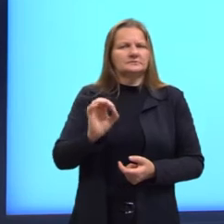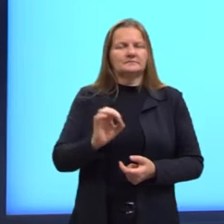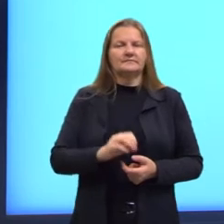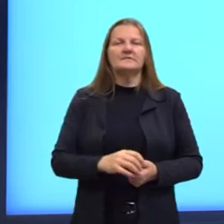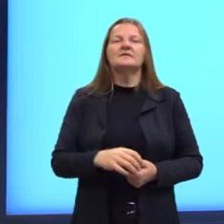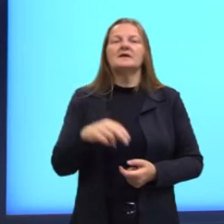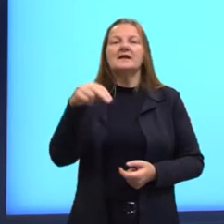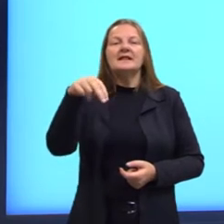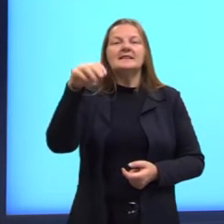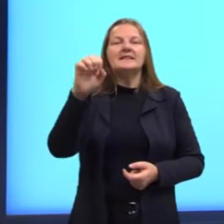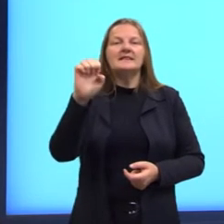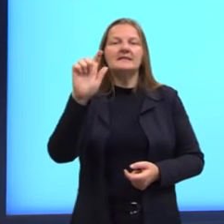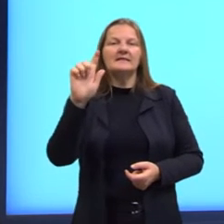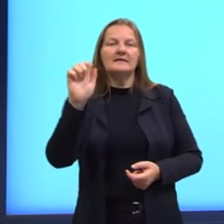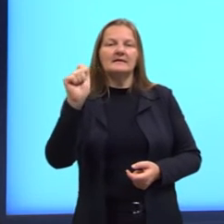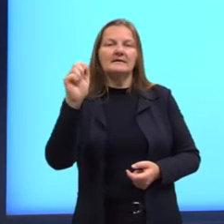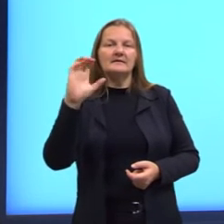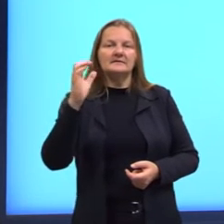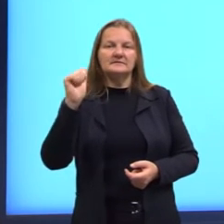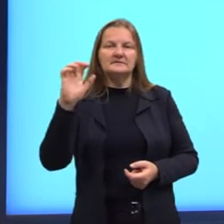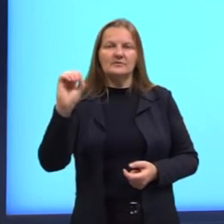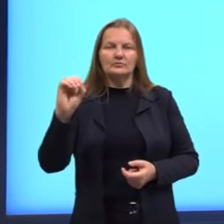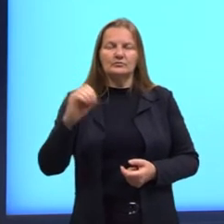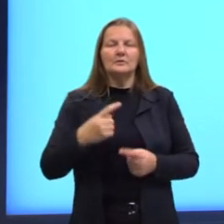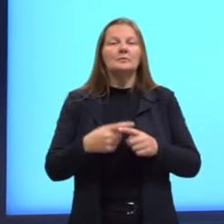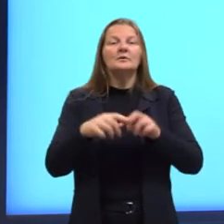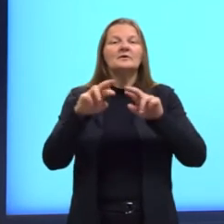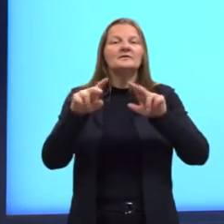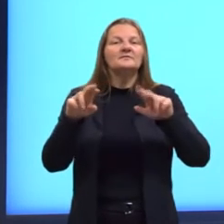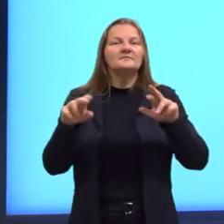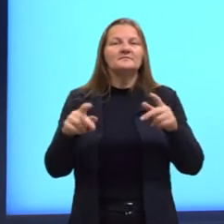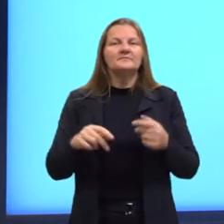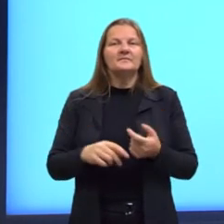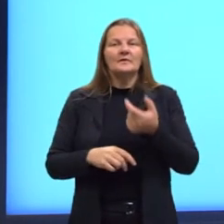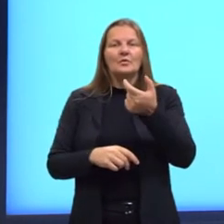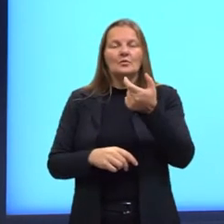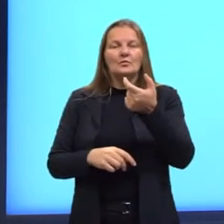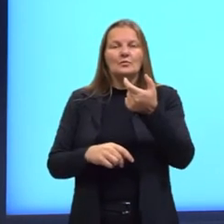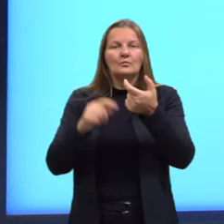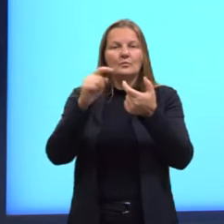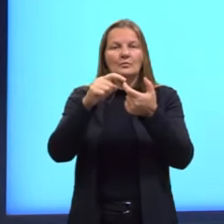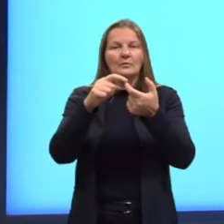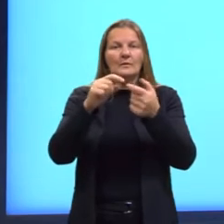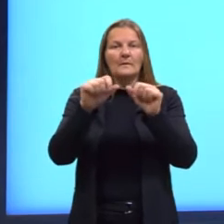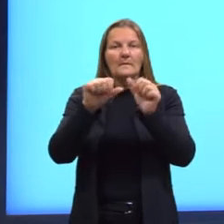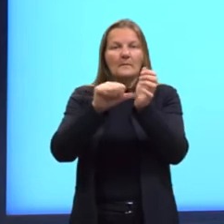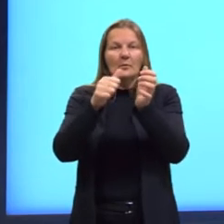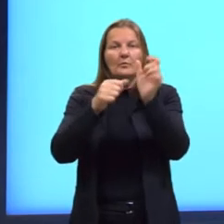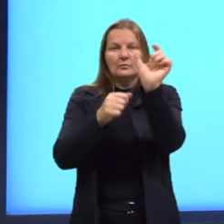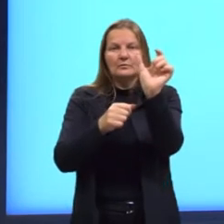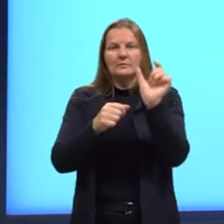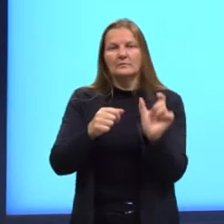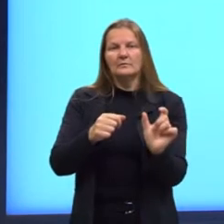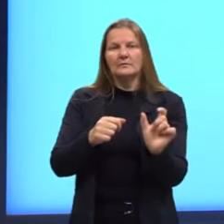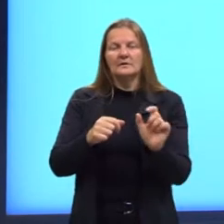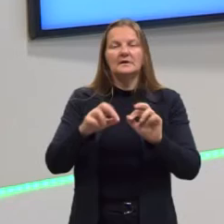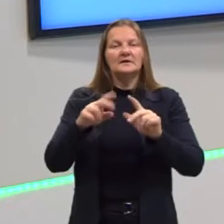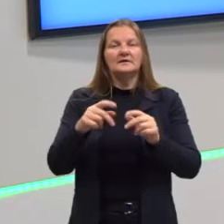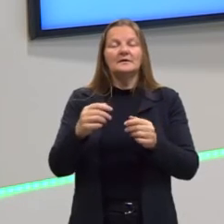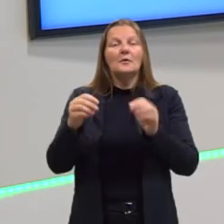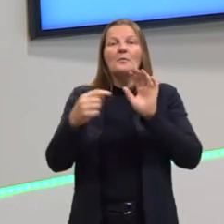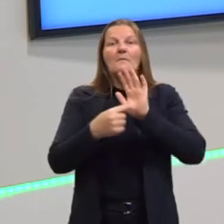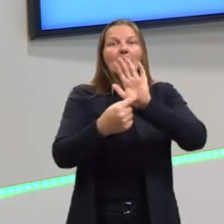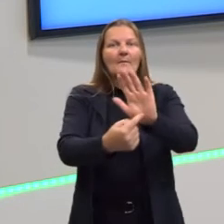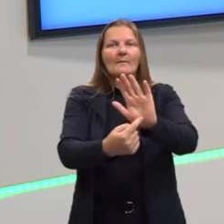de negação aqui também porém a diferença é que a negação aqui ela não